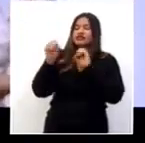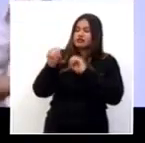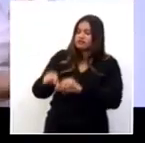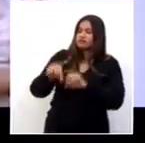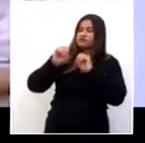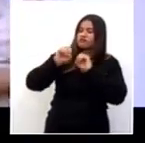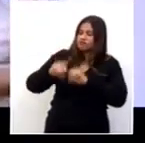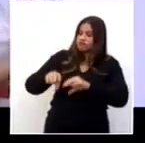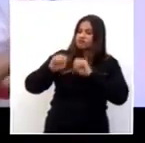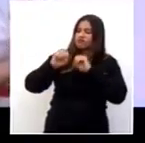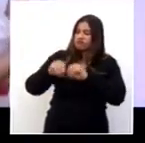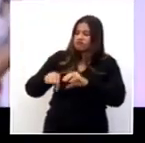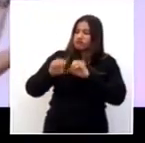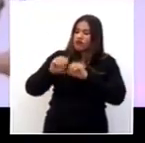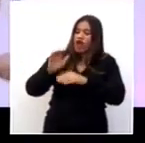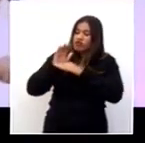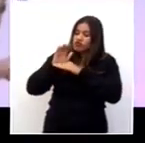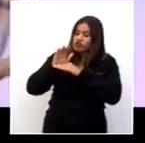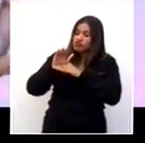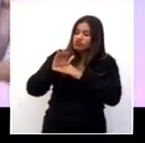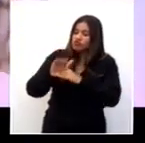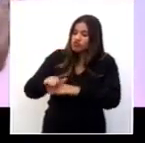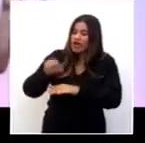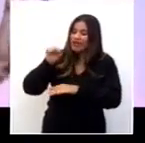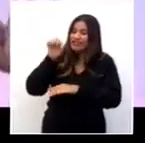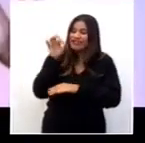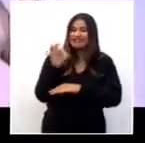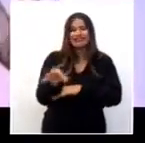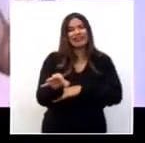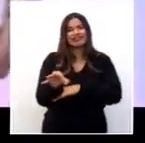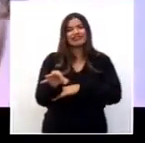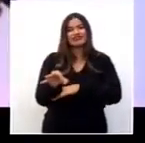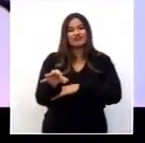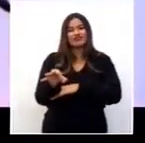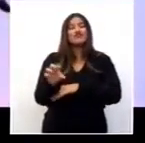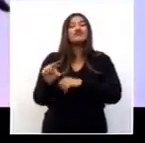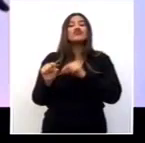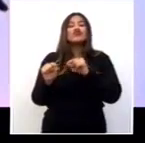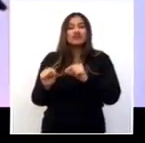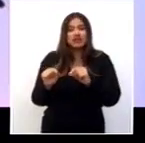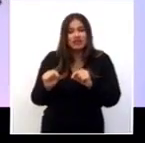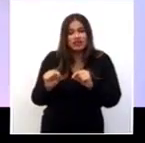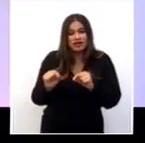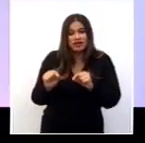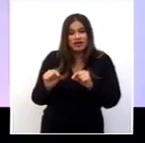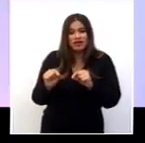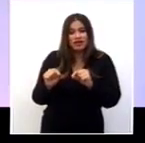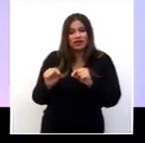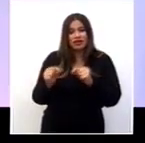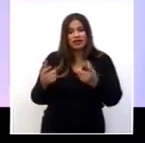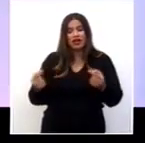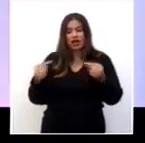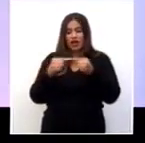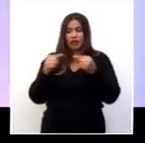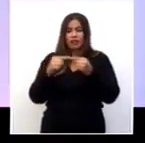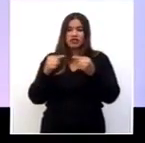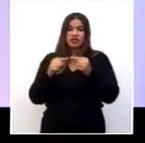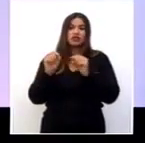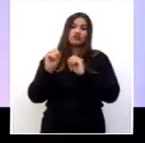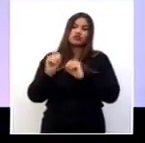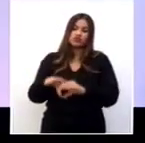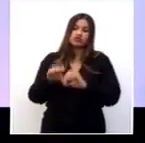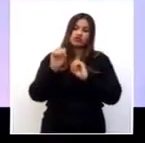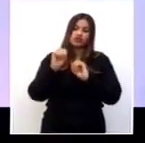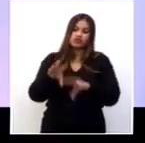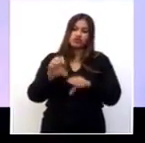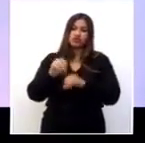aula, fazer um trabalho que venha ao encontro do ensino